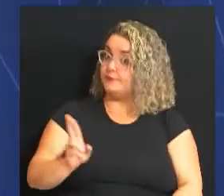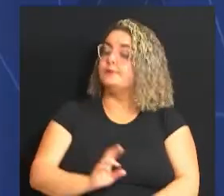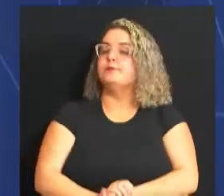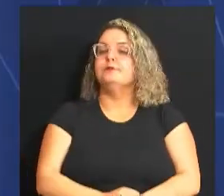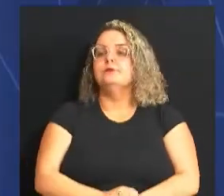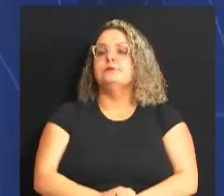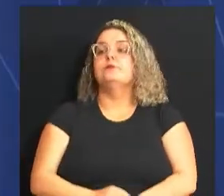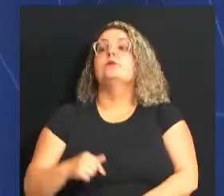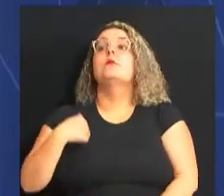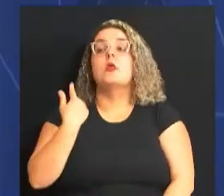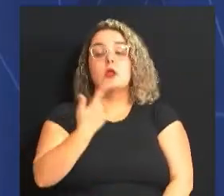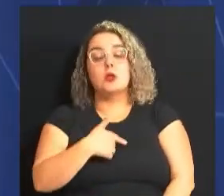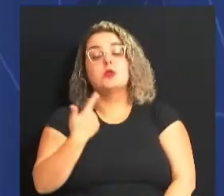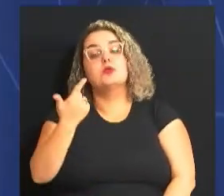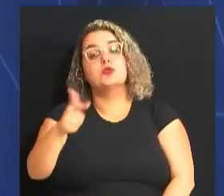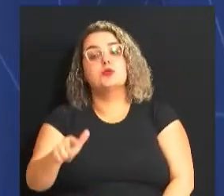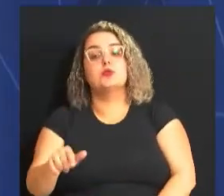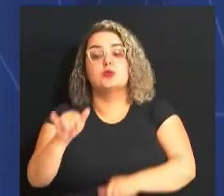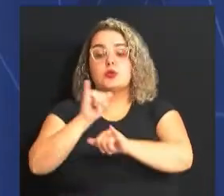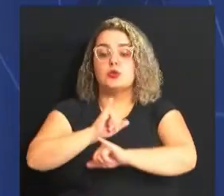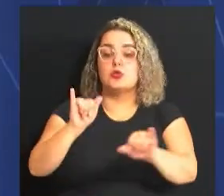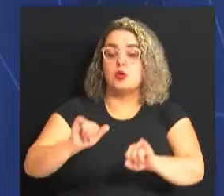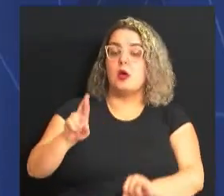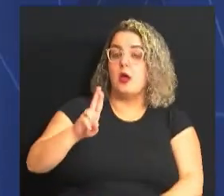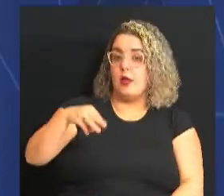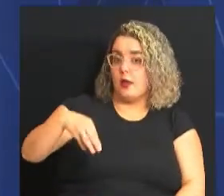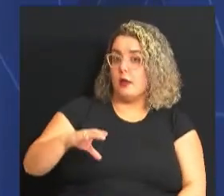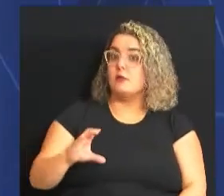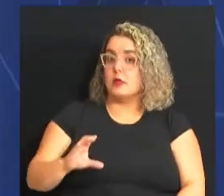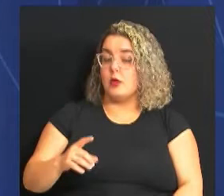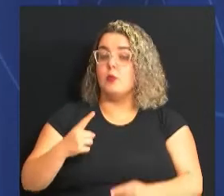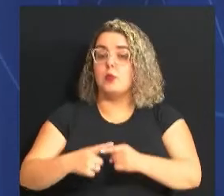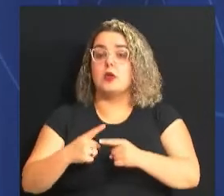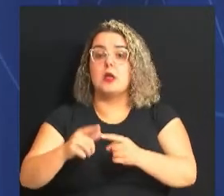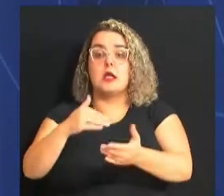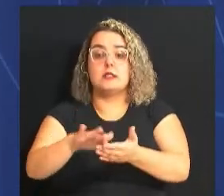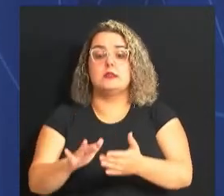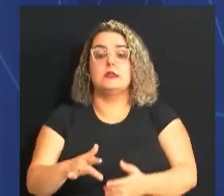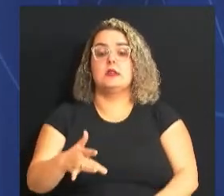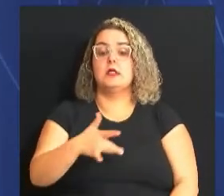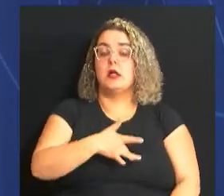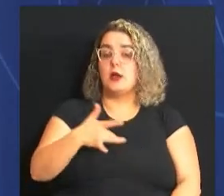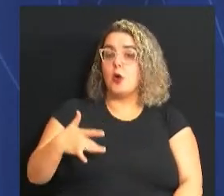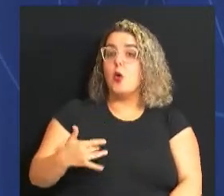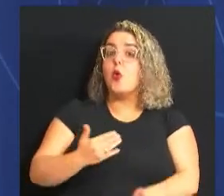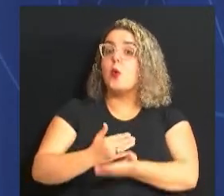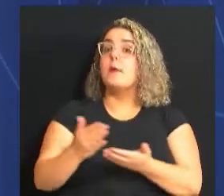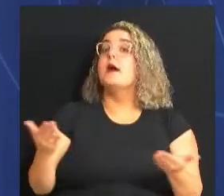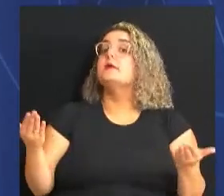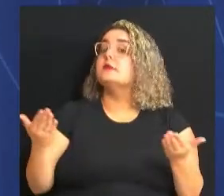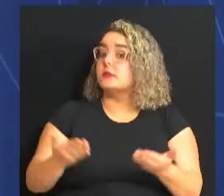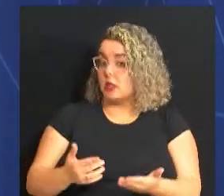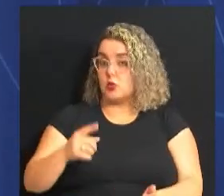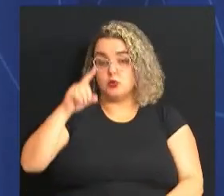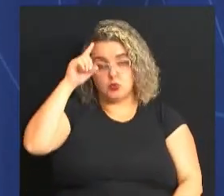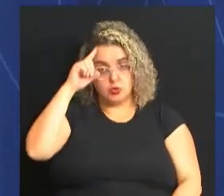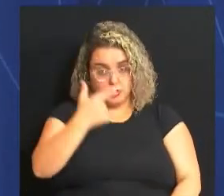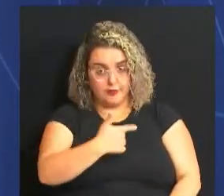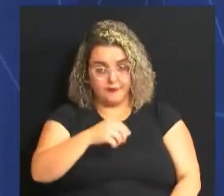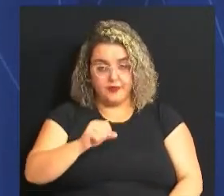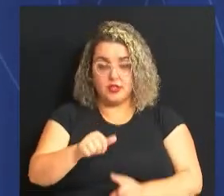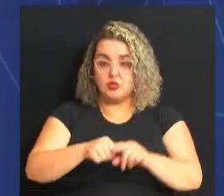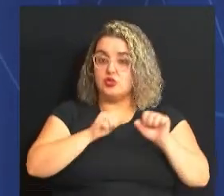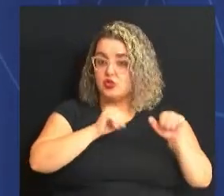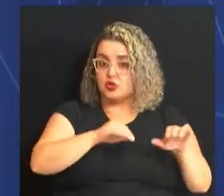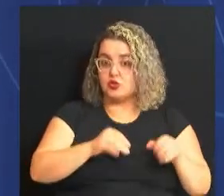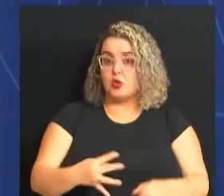E a gente segue aqui com as notícias da metrópole de Campinas, porque a Secretaria de Saúde começa hoje, 20 de setembro, a aplicar